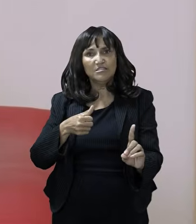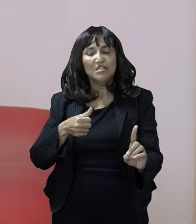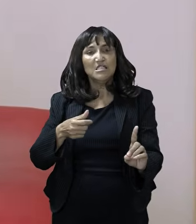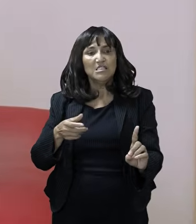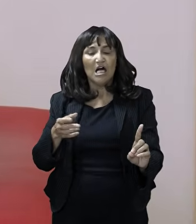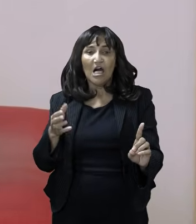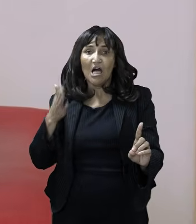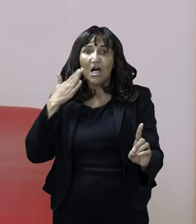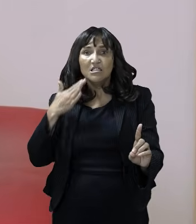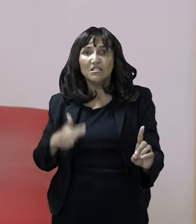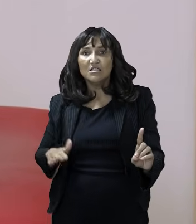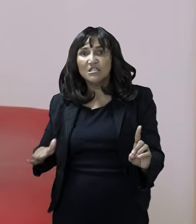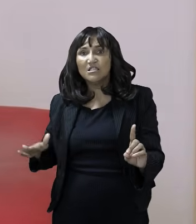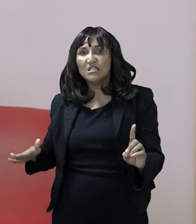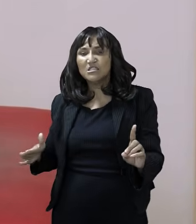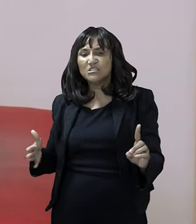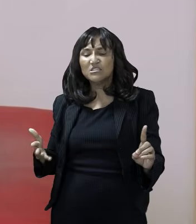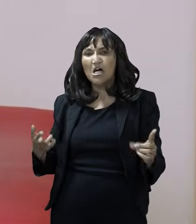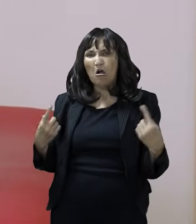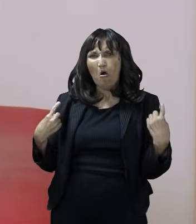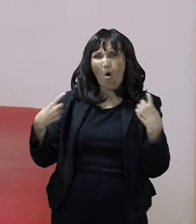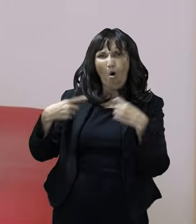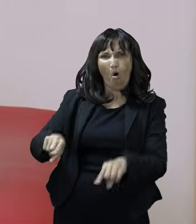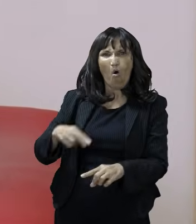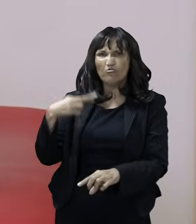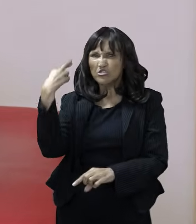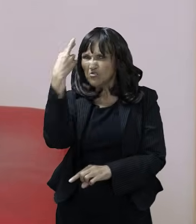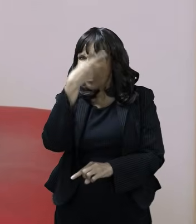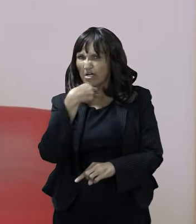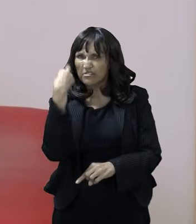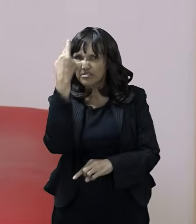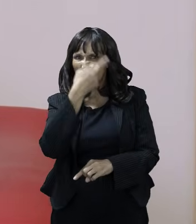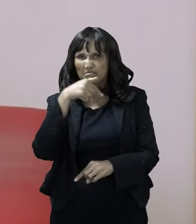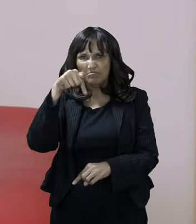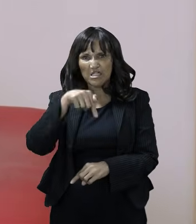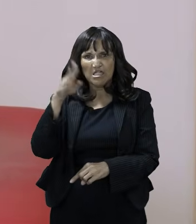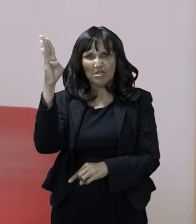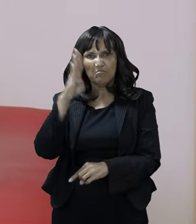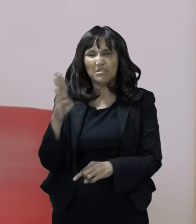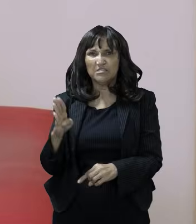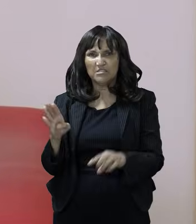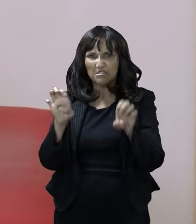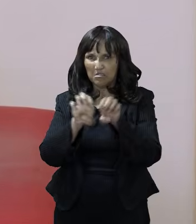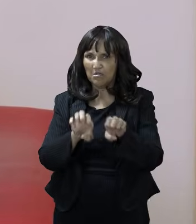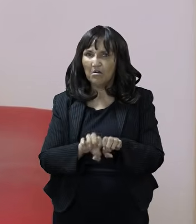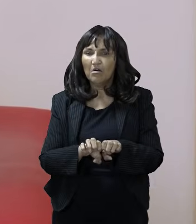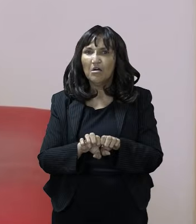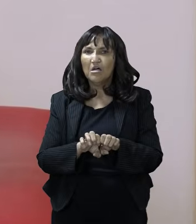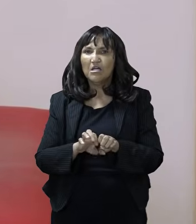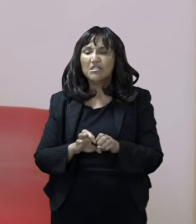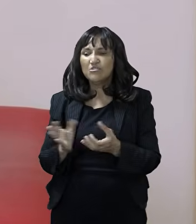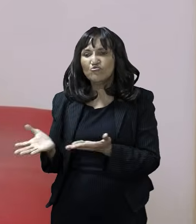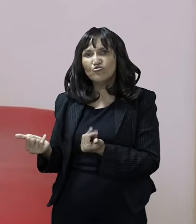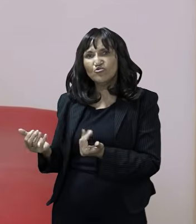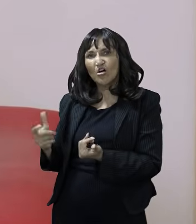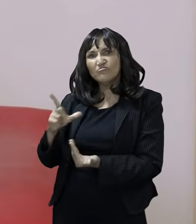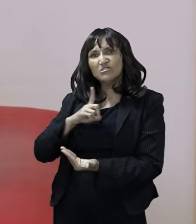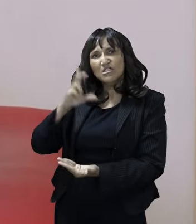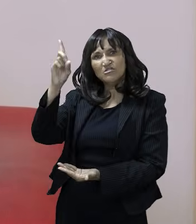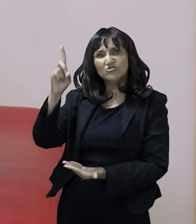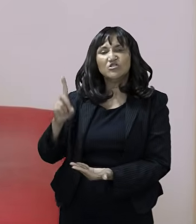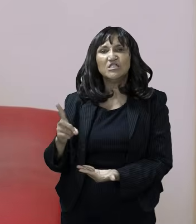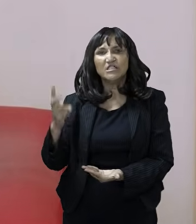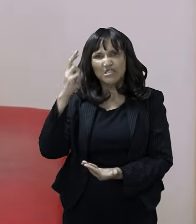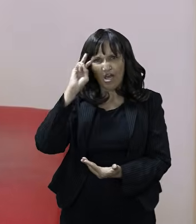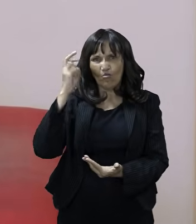um combate forte ao racismo, que é muito forte no Brasil, estrutural, que a juventude tenha direito à